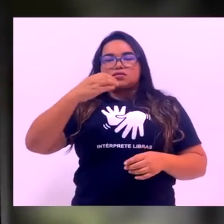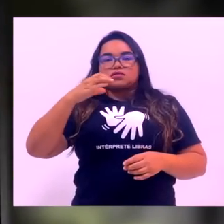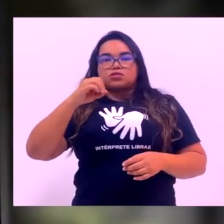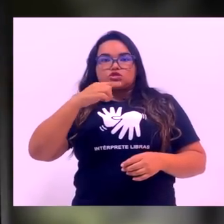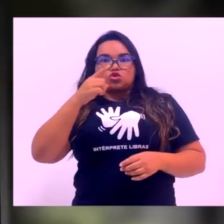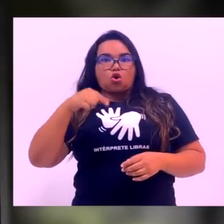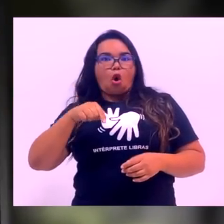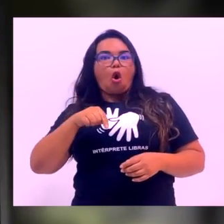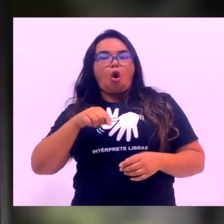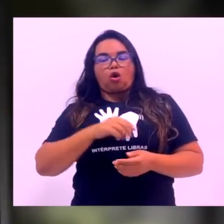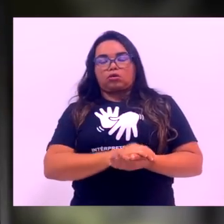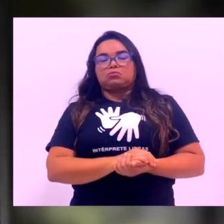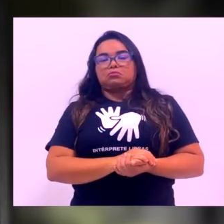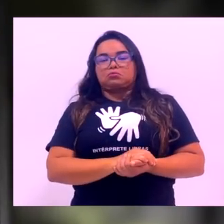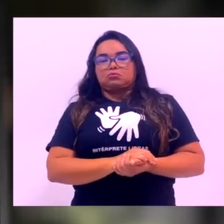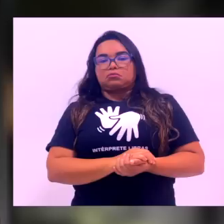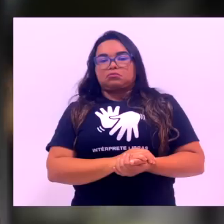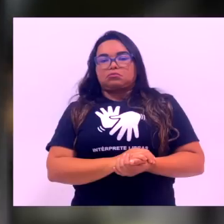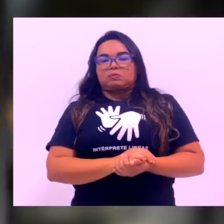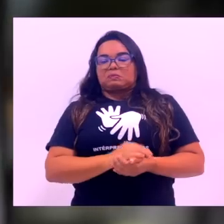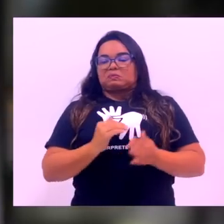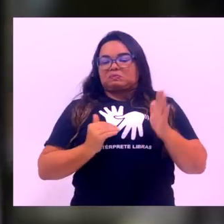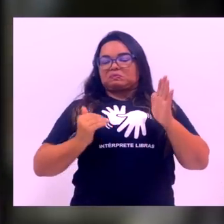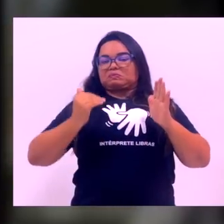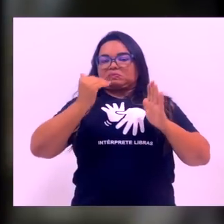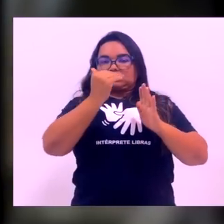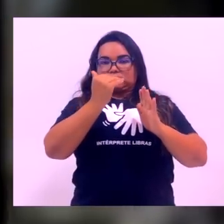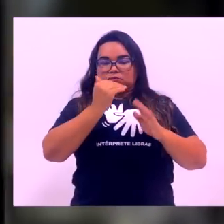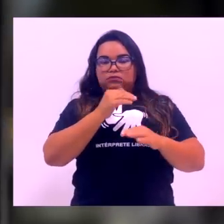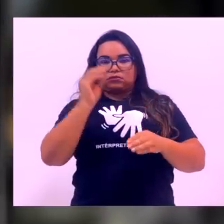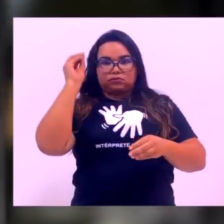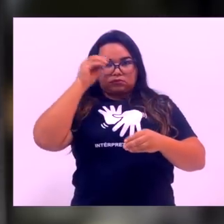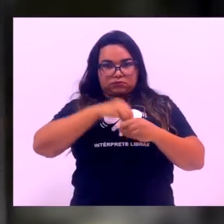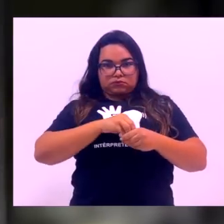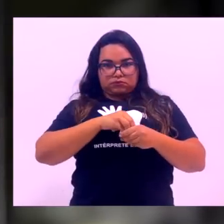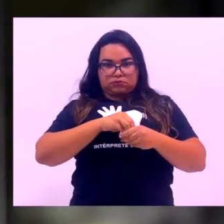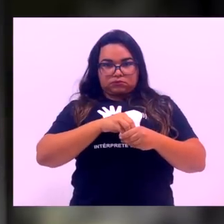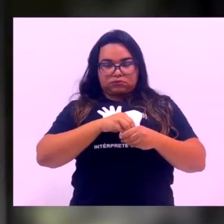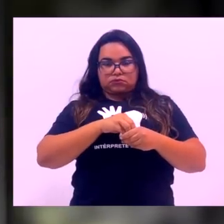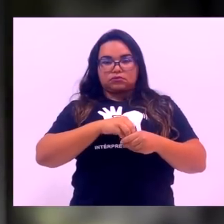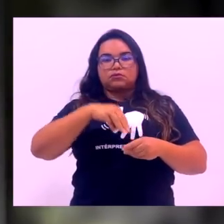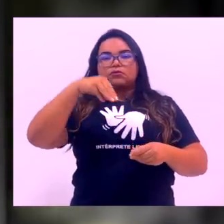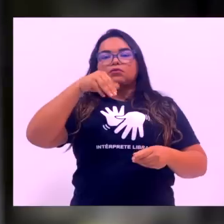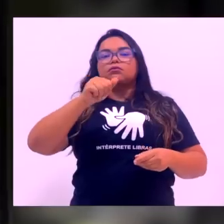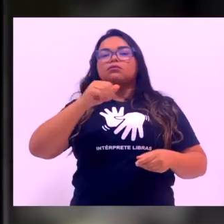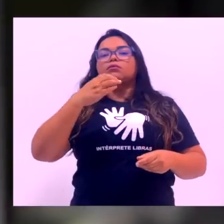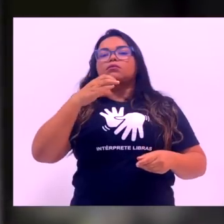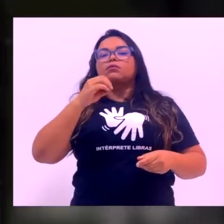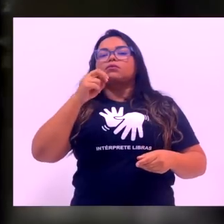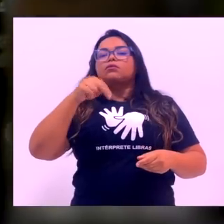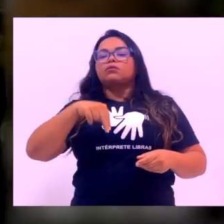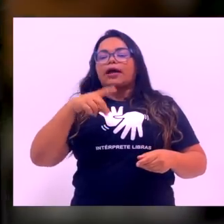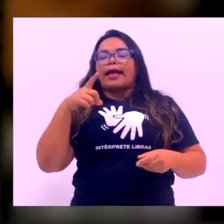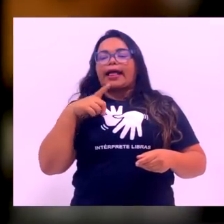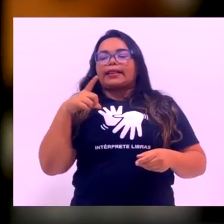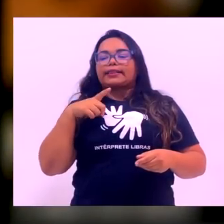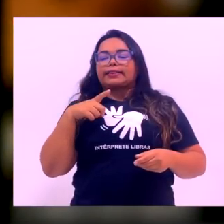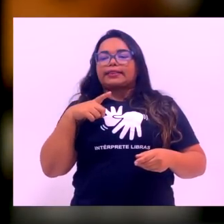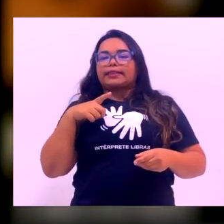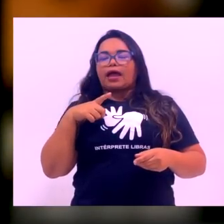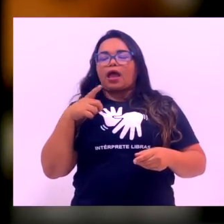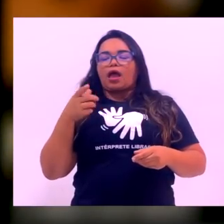da Espanha. E isso é interessante, ele era um grão-mestre. E todos eles tinham